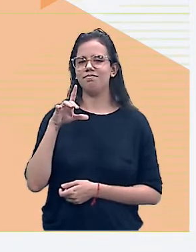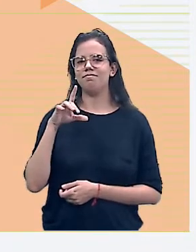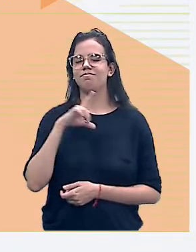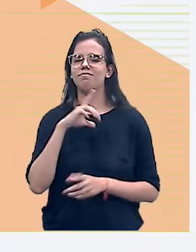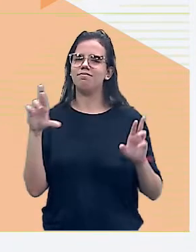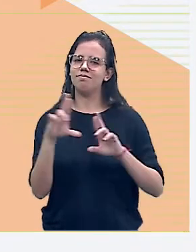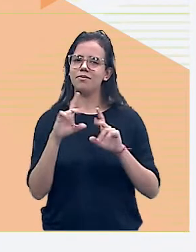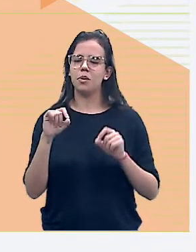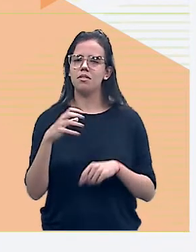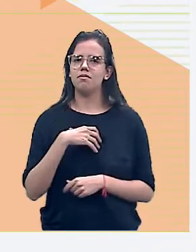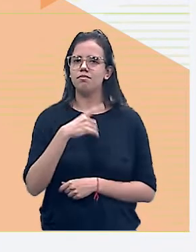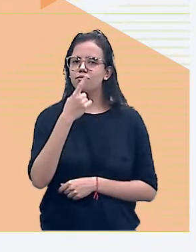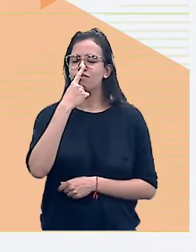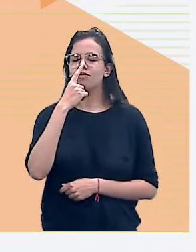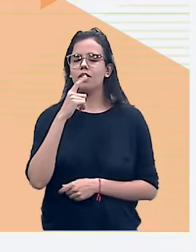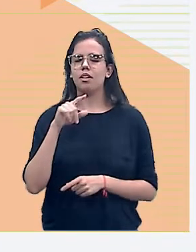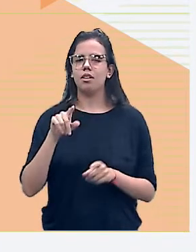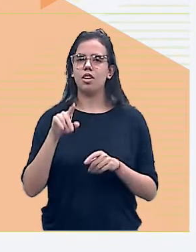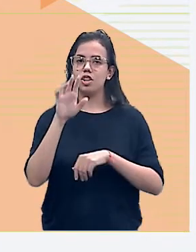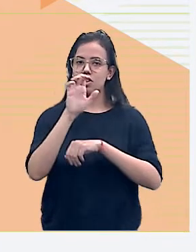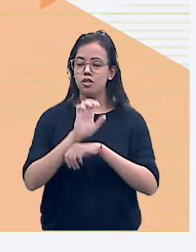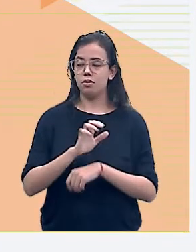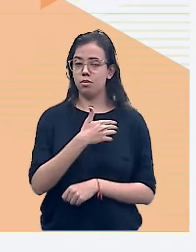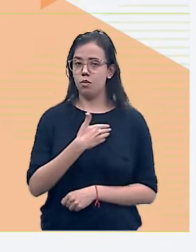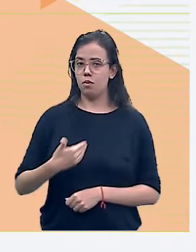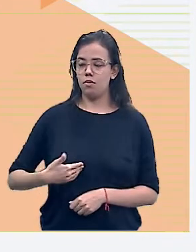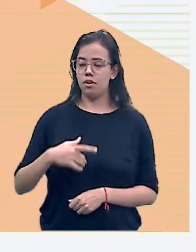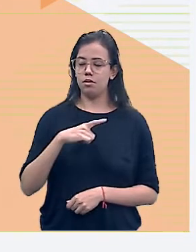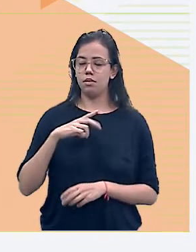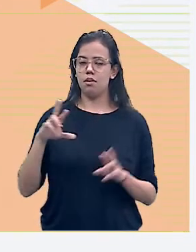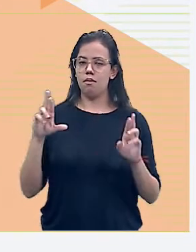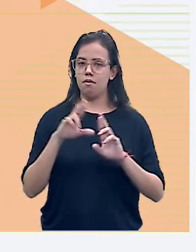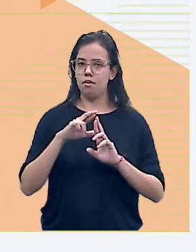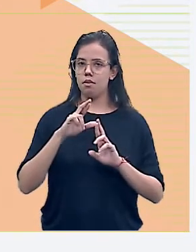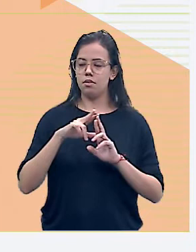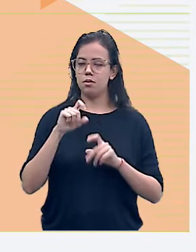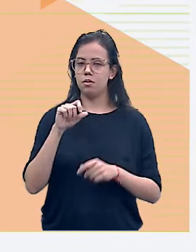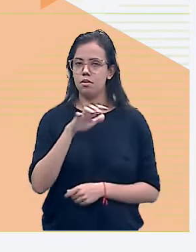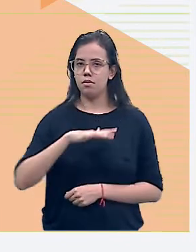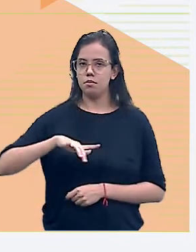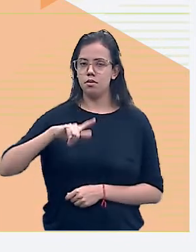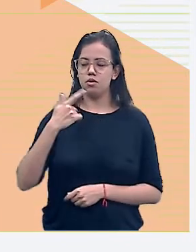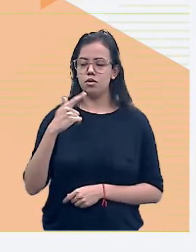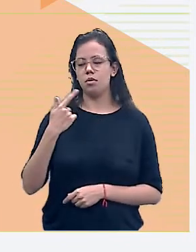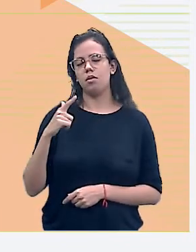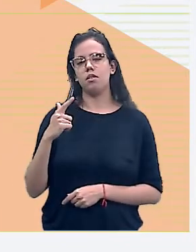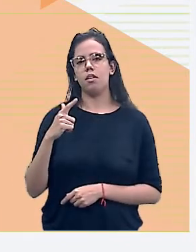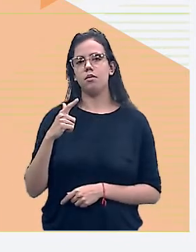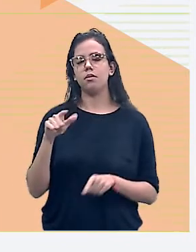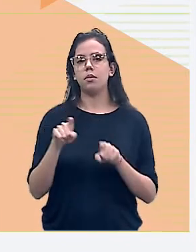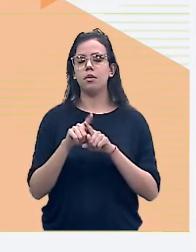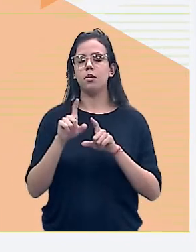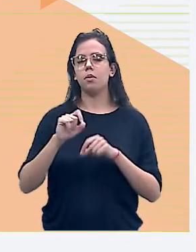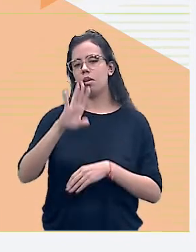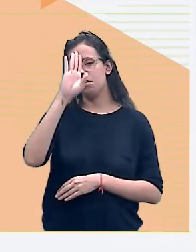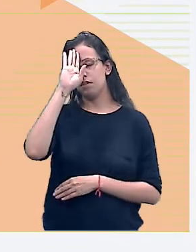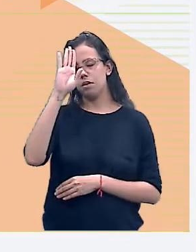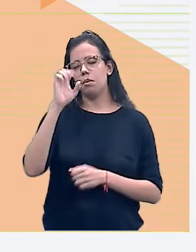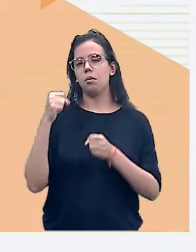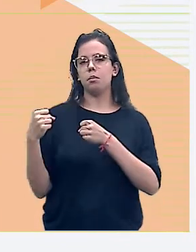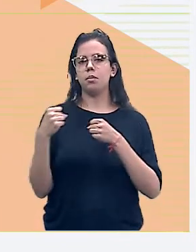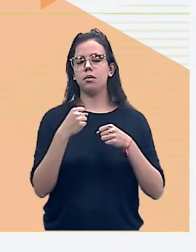pertencimento e o estado se refere ao espaço geográfico chá de se referir ao espaço geográfico ou seja o território EA soberania Nacional